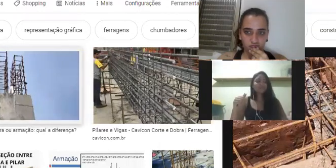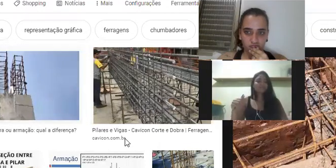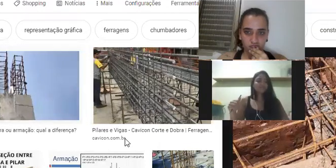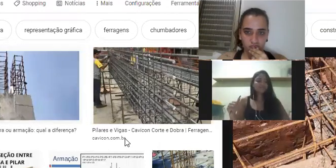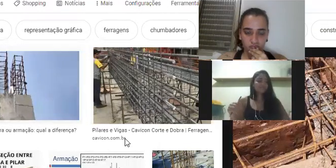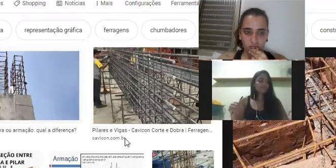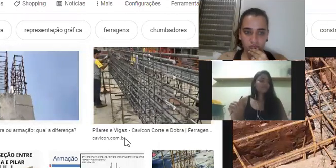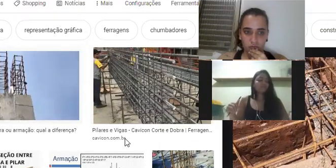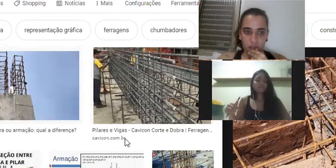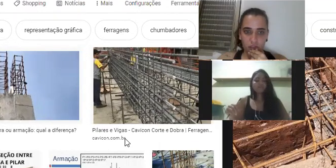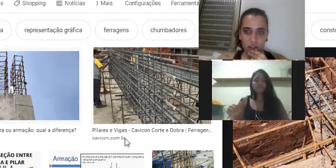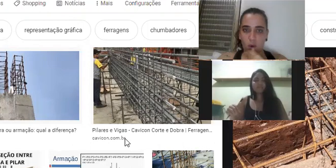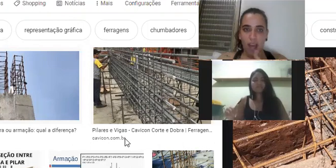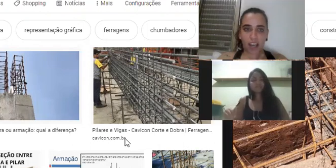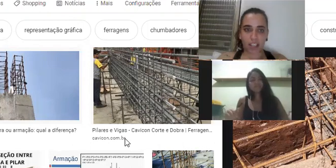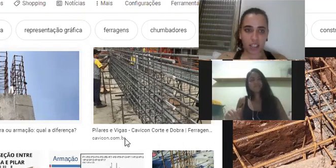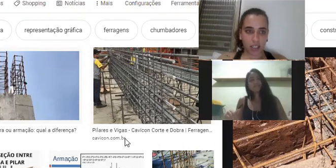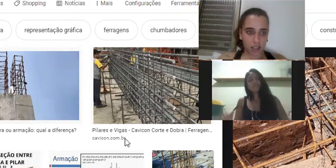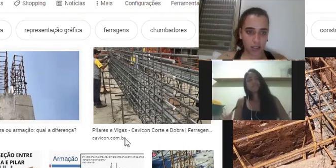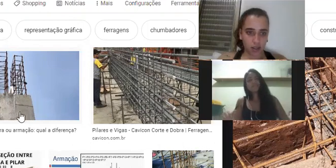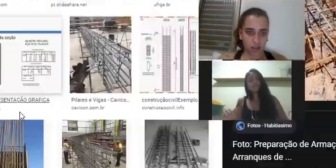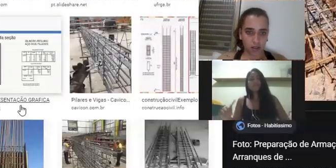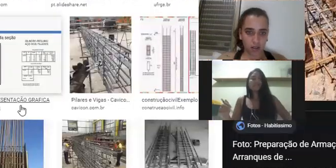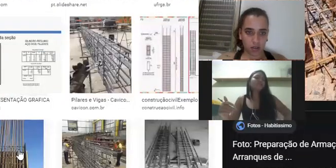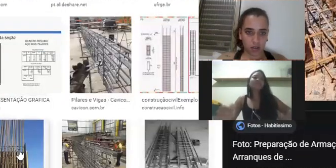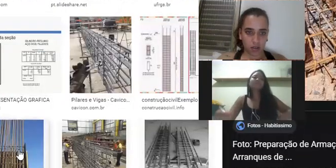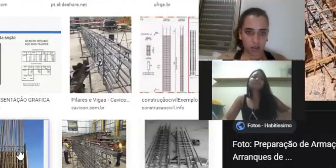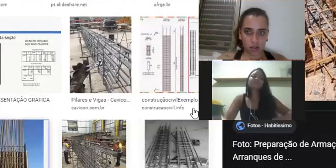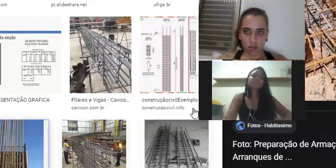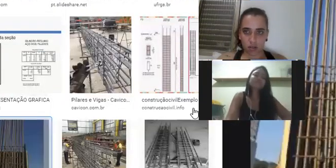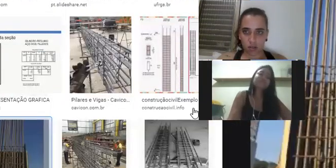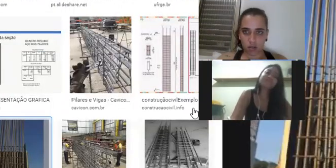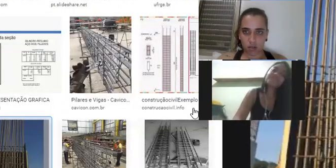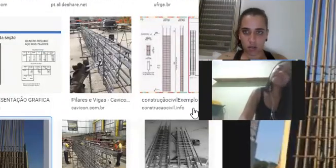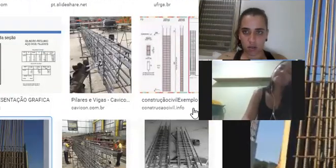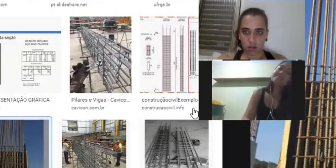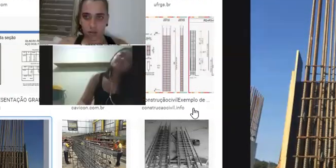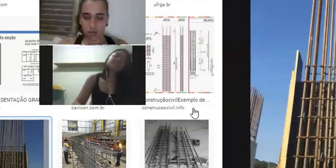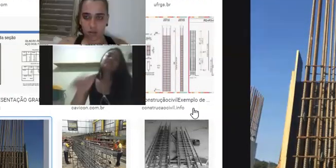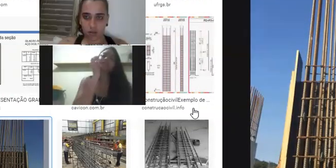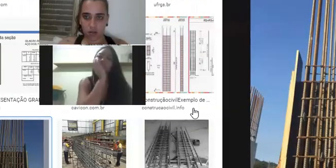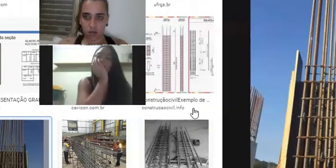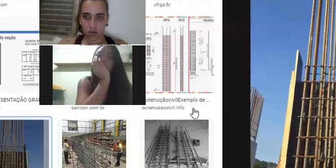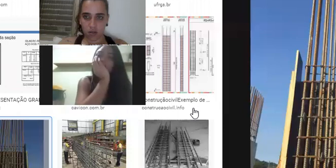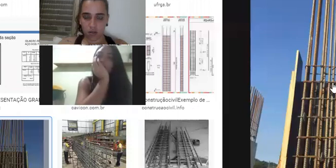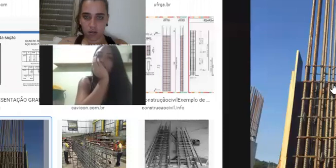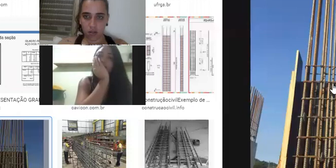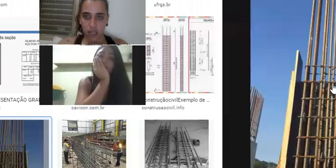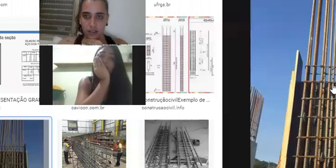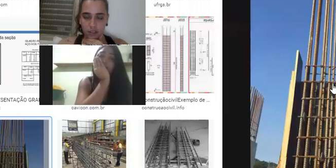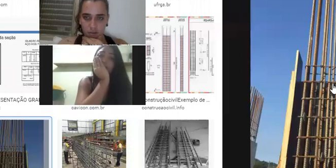viga, Ah, o arranque? do arranque, isso, ele é amarrado na malha,